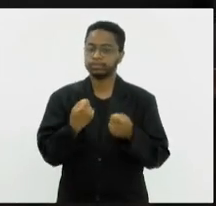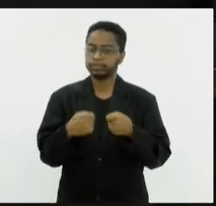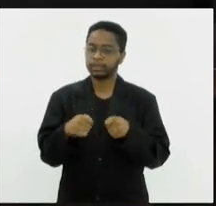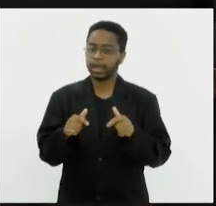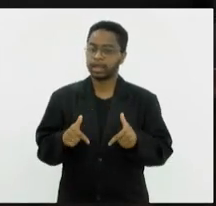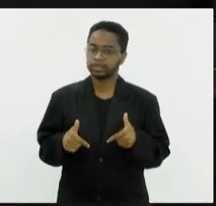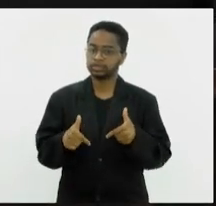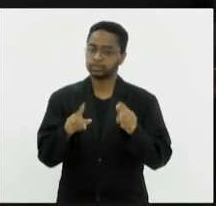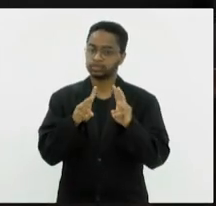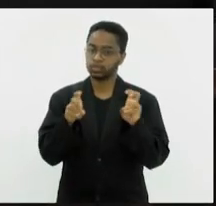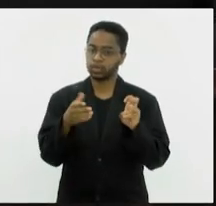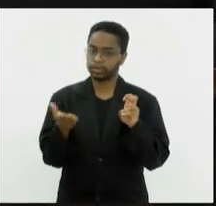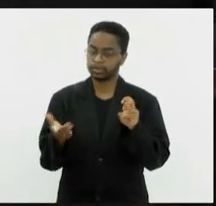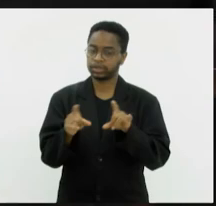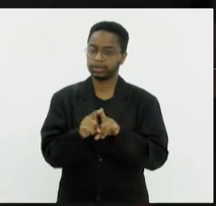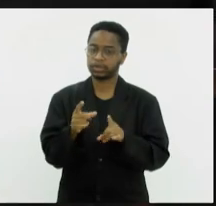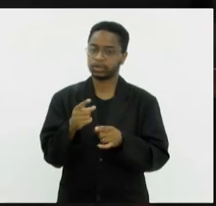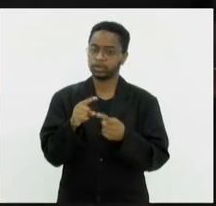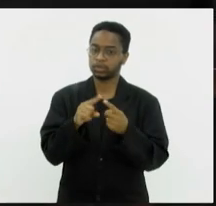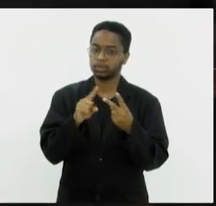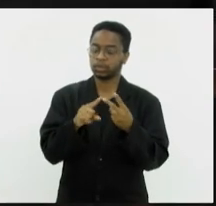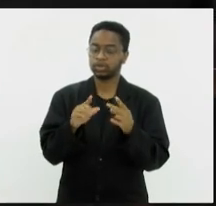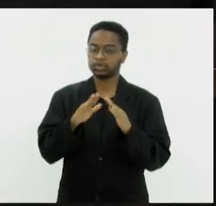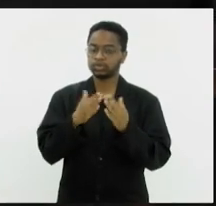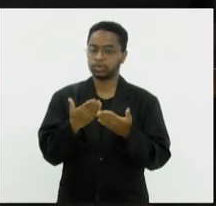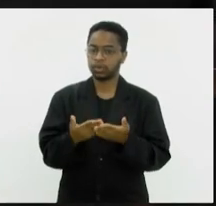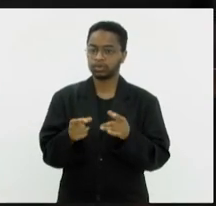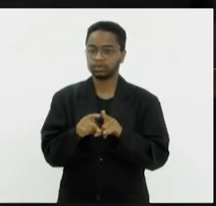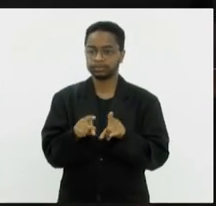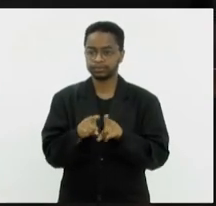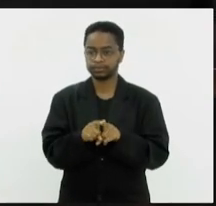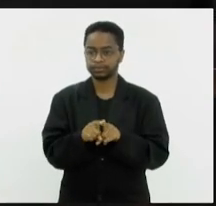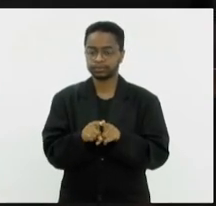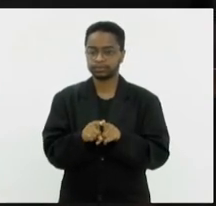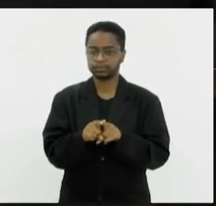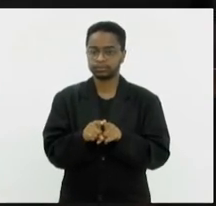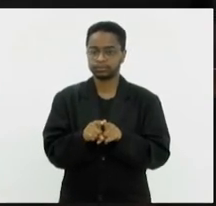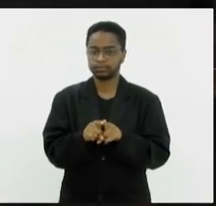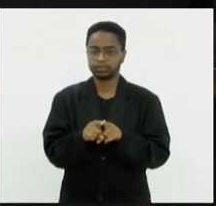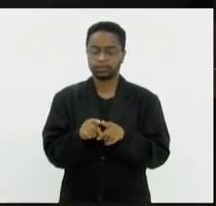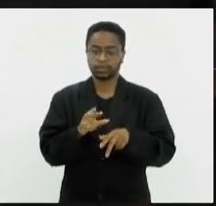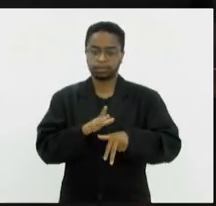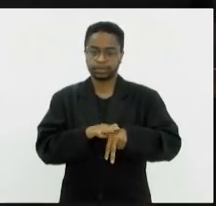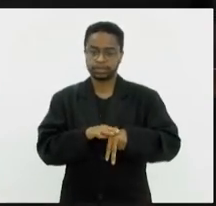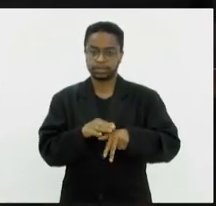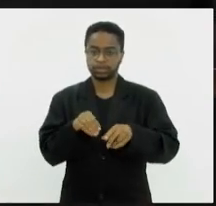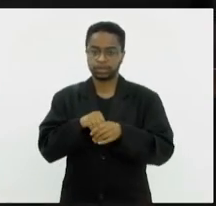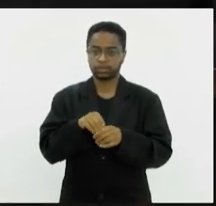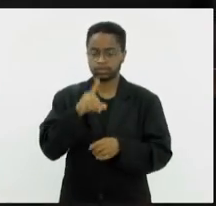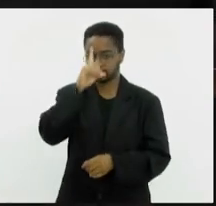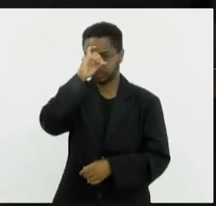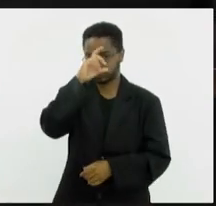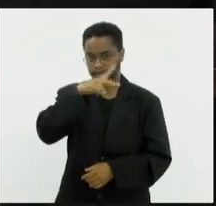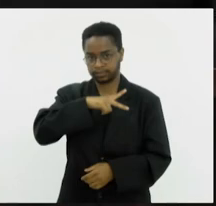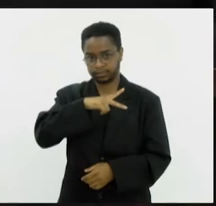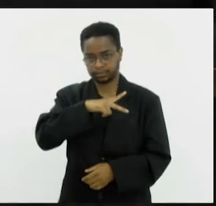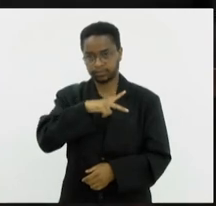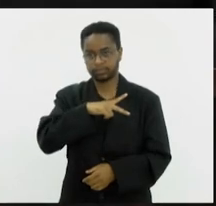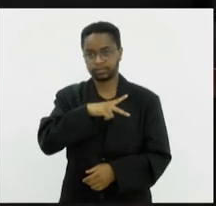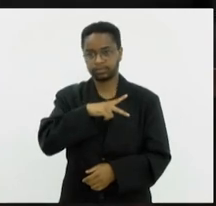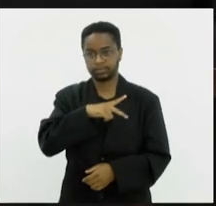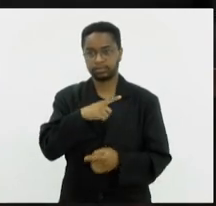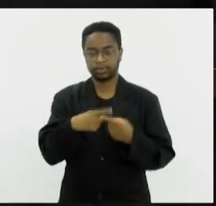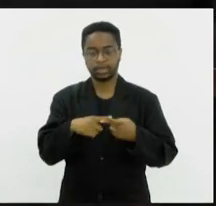isso caso das duas escolas e ao mesmo tempo do particular que removeram a